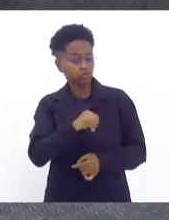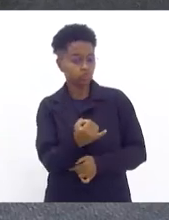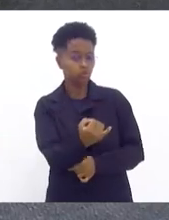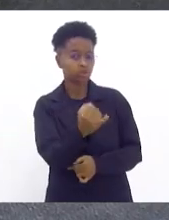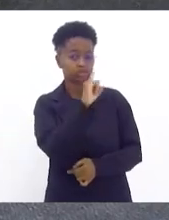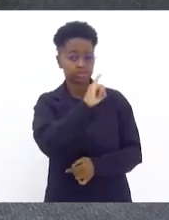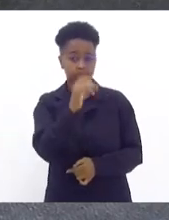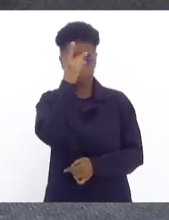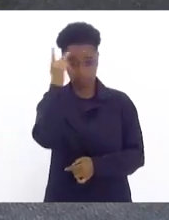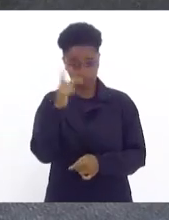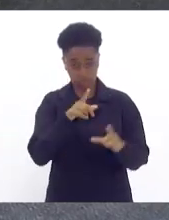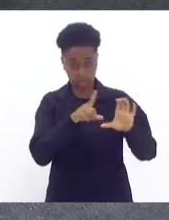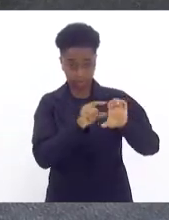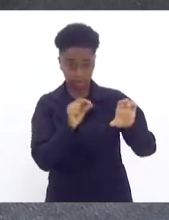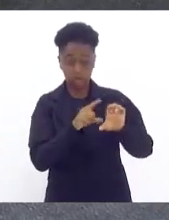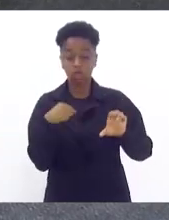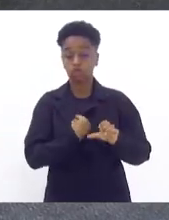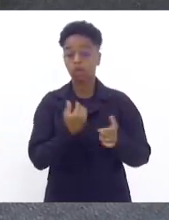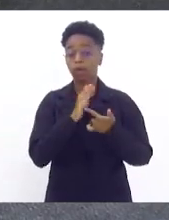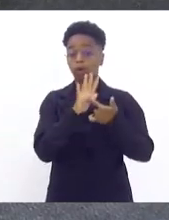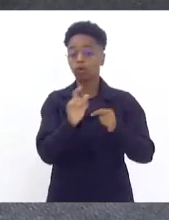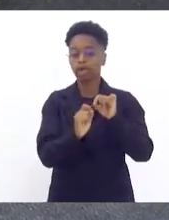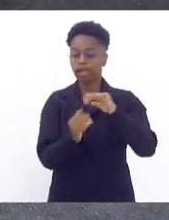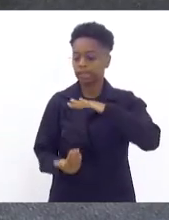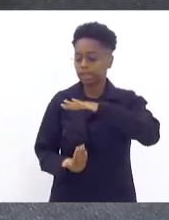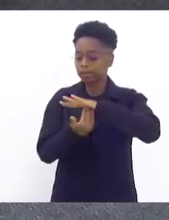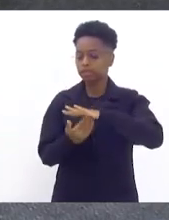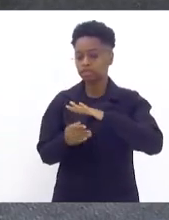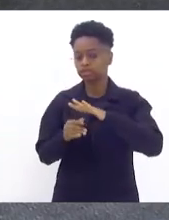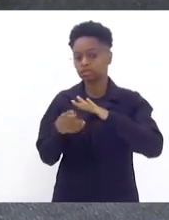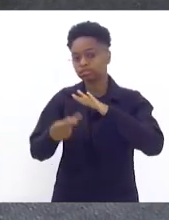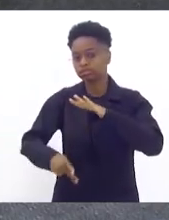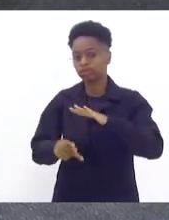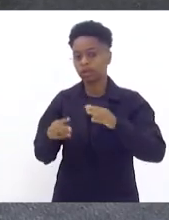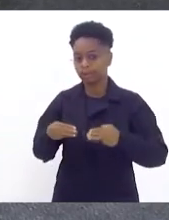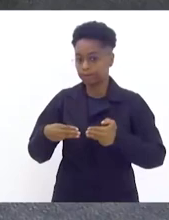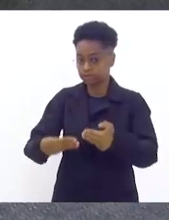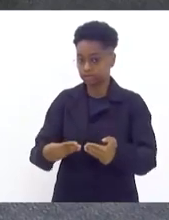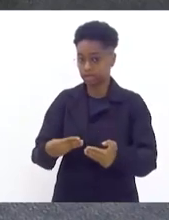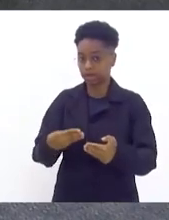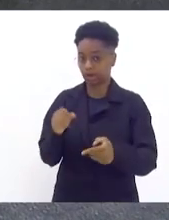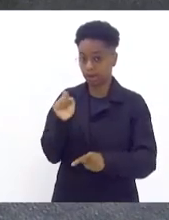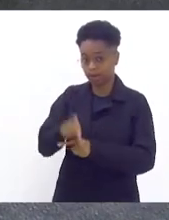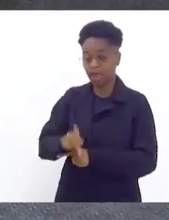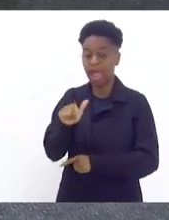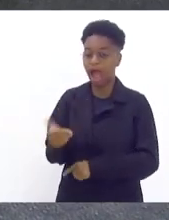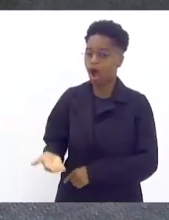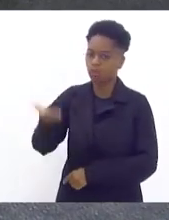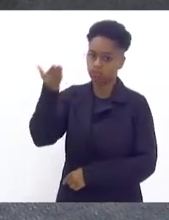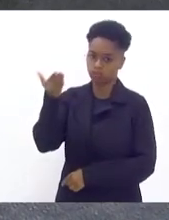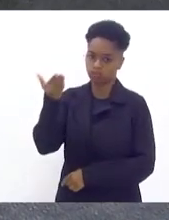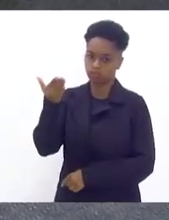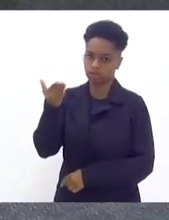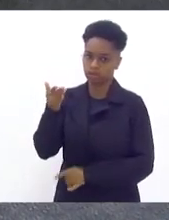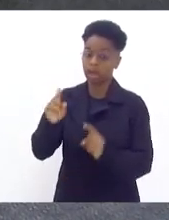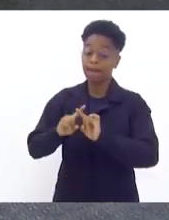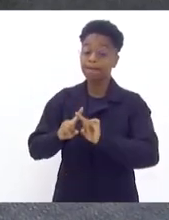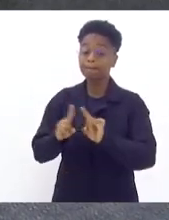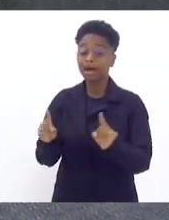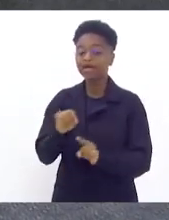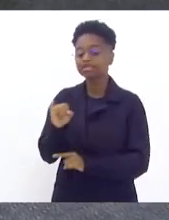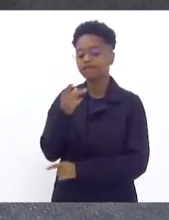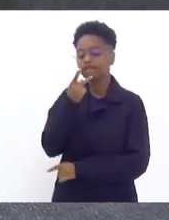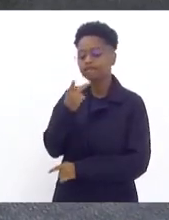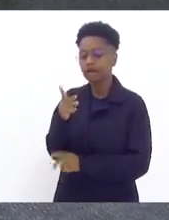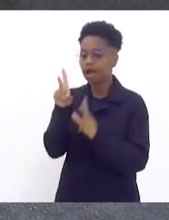nós dizemos que esse teto apresentado pelo Ministério da Previdência é muito alto. Agora, quando a gente vai